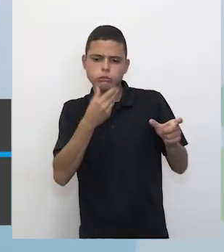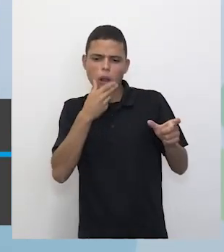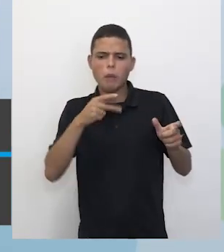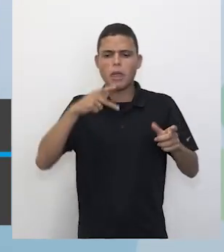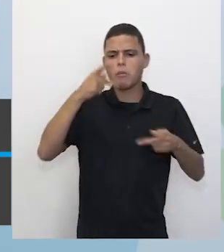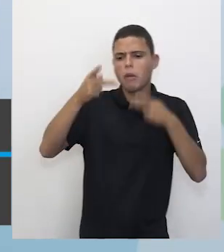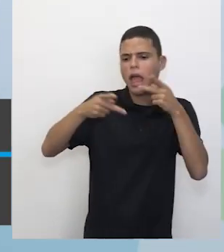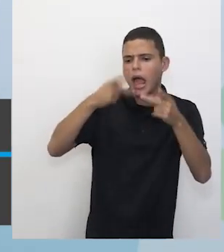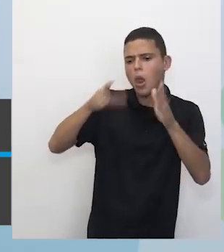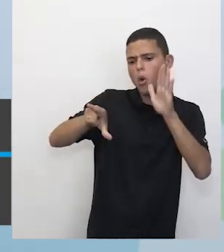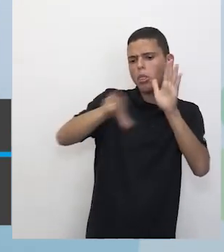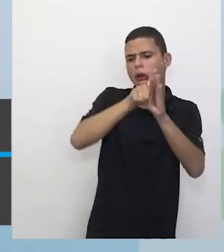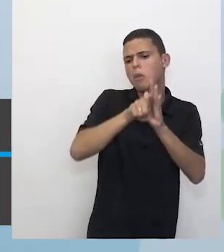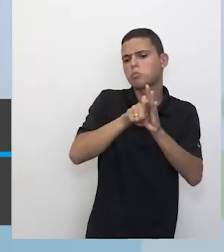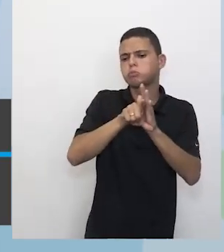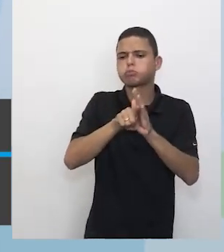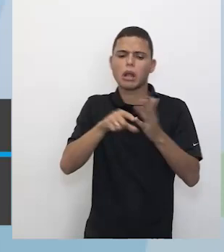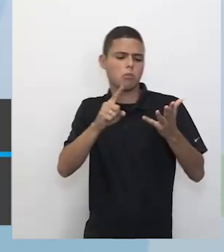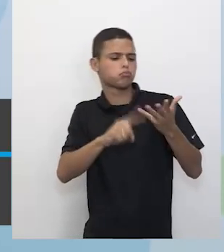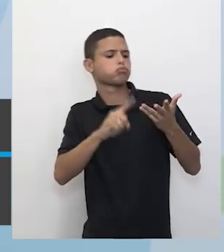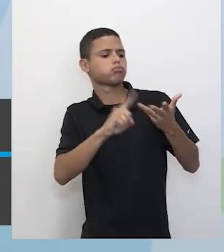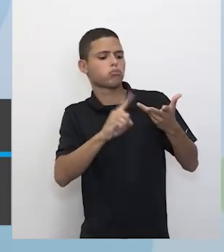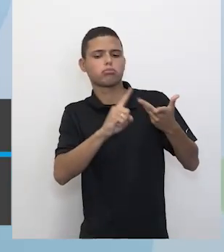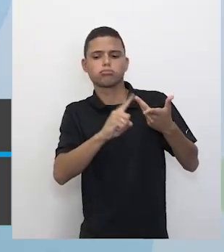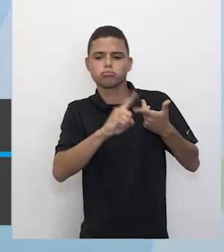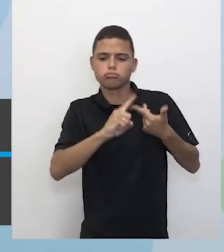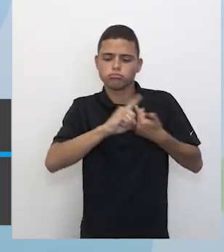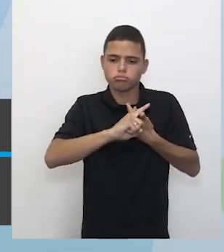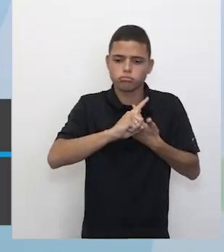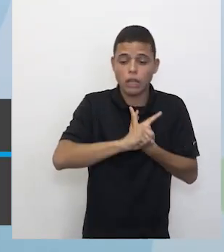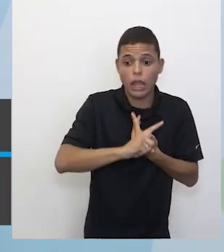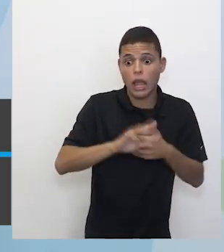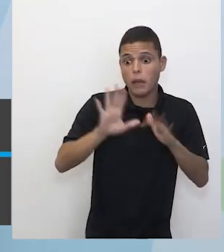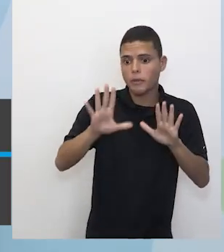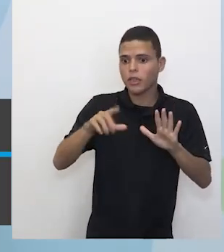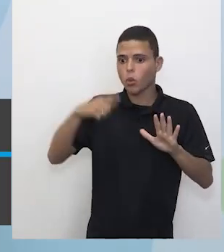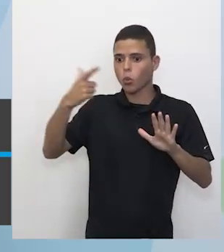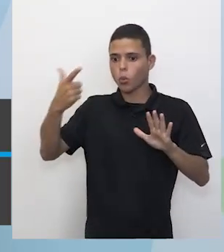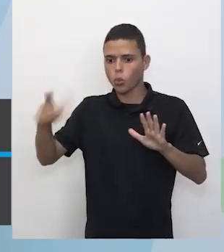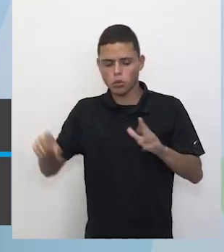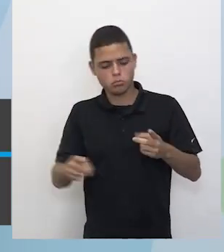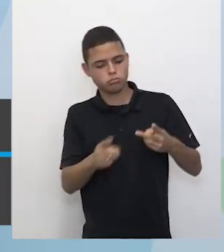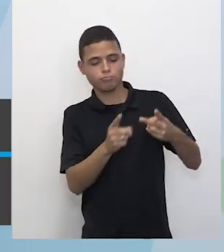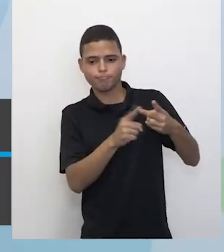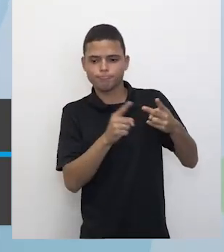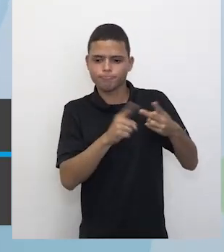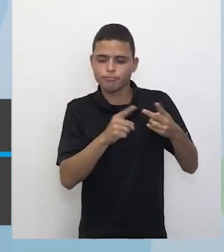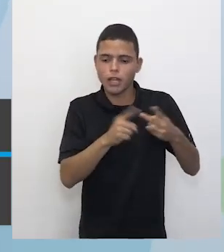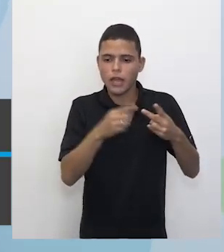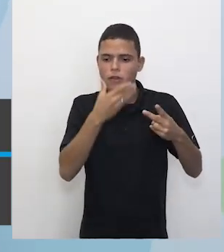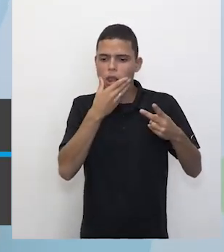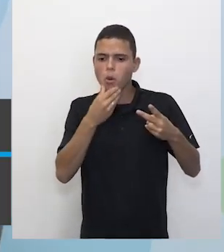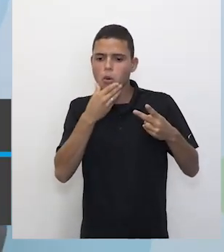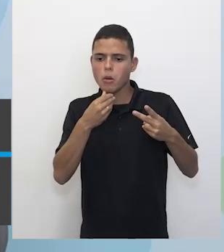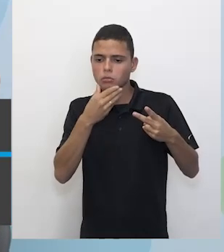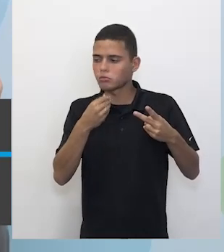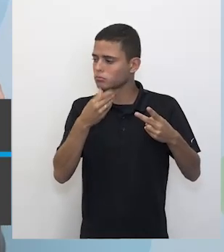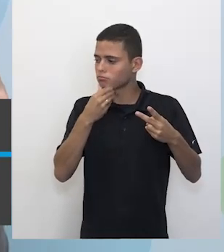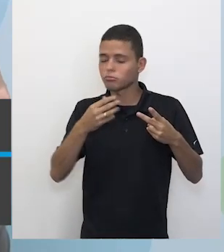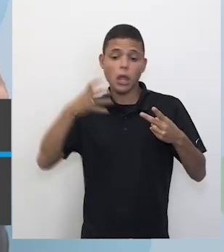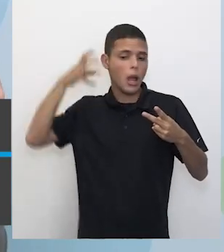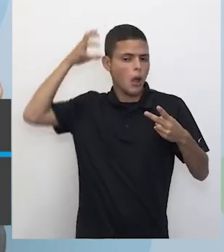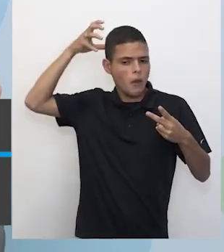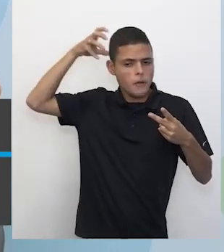contrato que gerou o Estado por causa de lá. E o Rousseau, os homens fizeram o contrato que gerou o Estado por causa